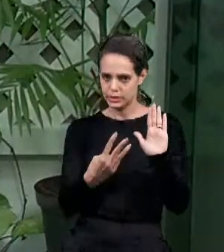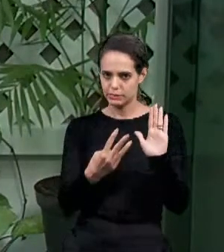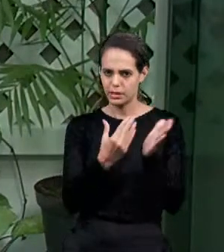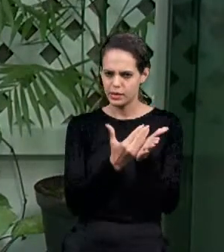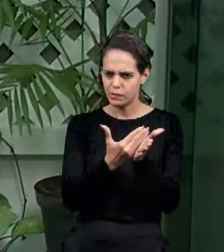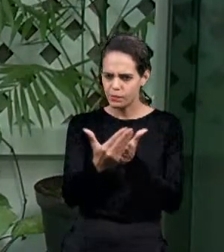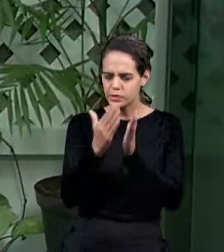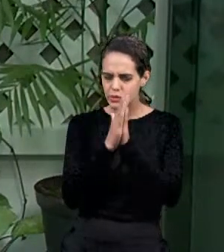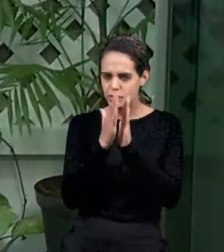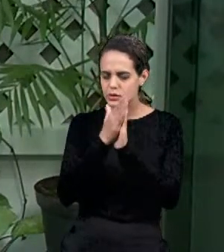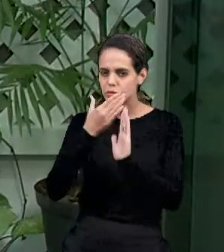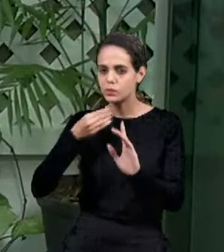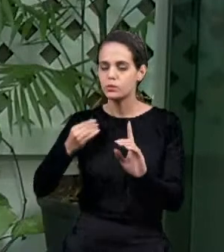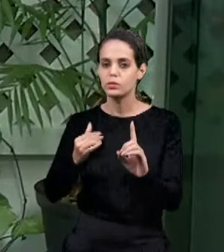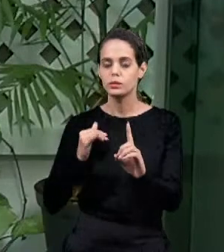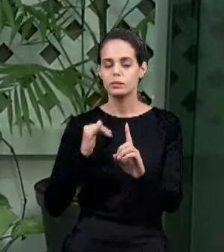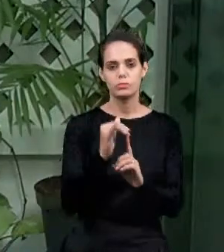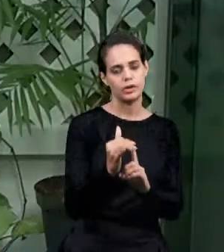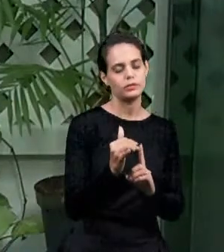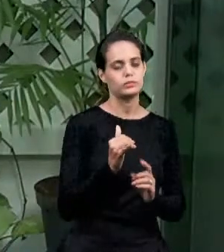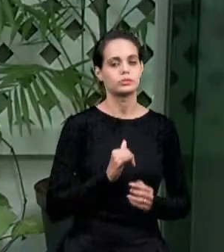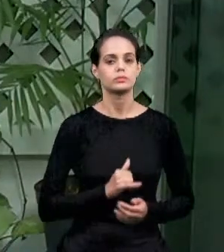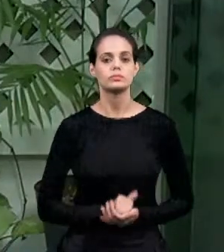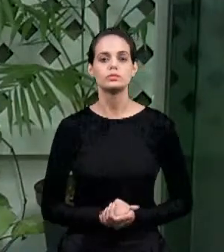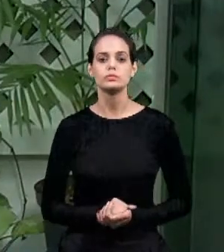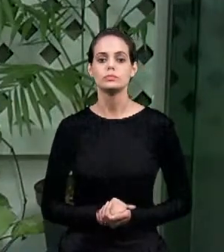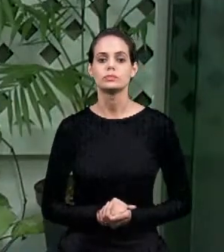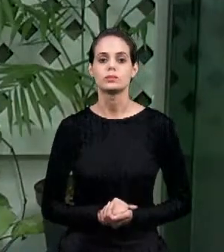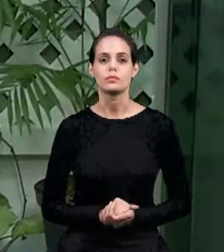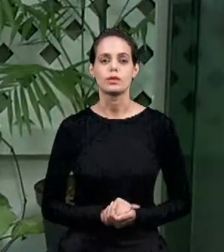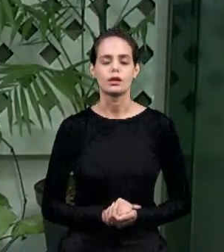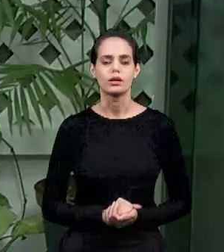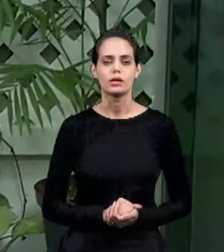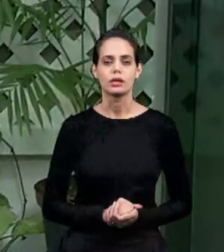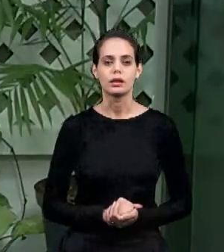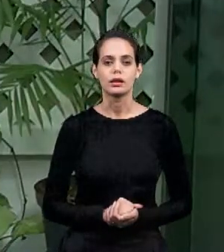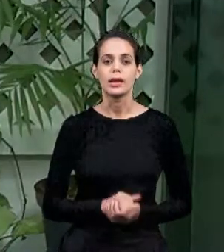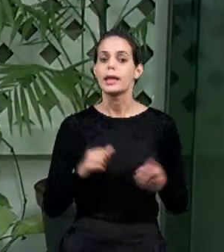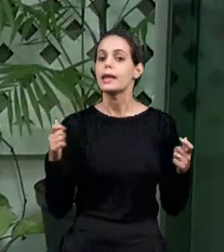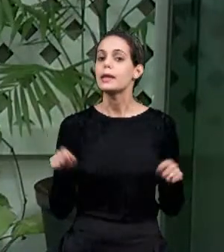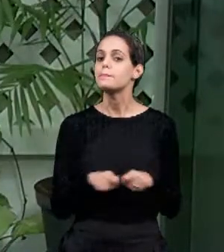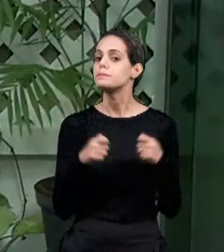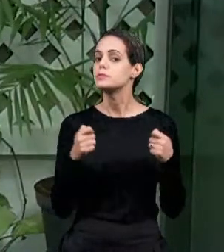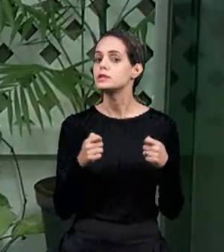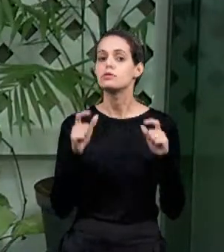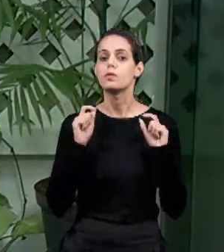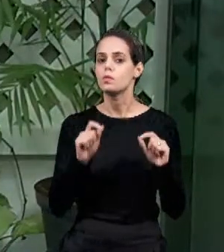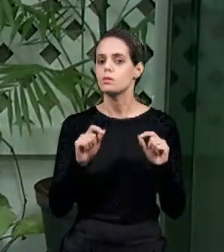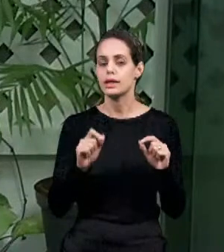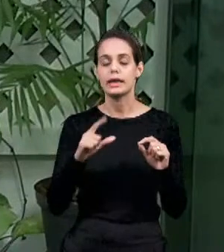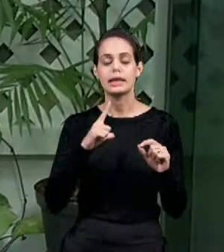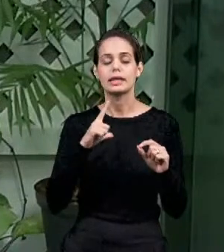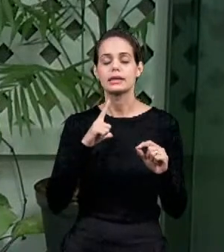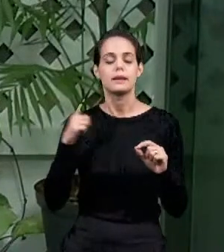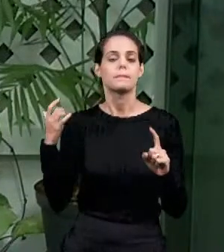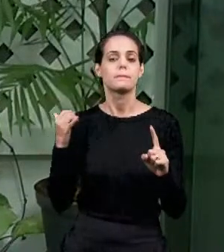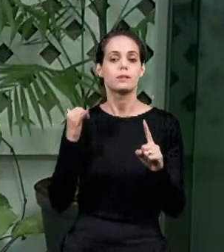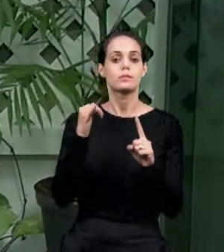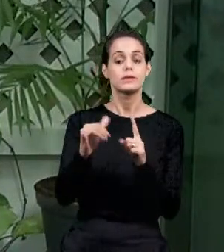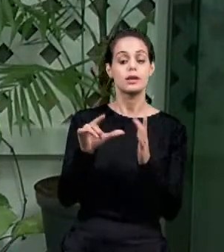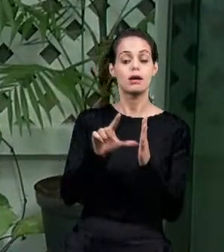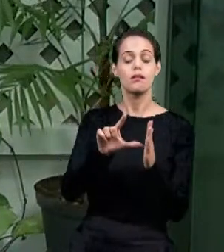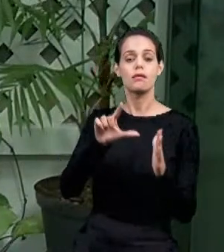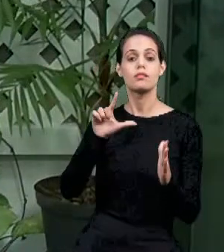profeta. Não existe profecia, não existe nada que antes